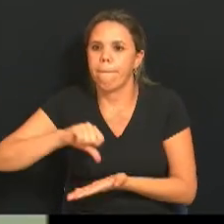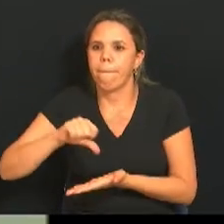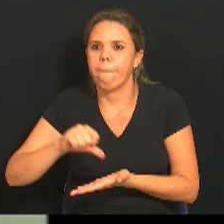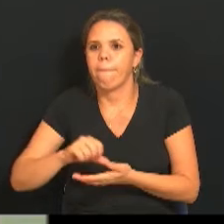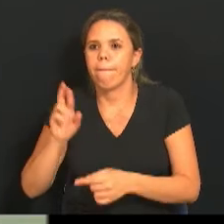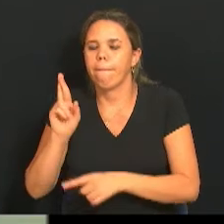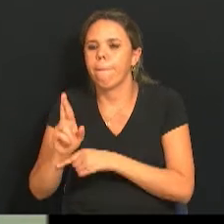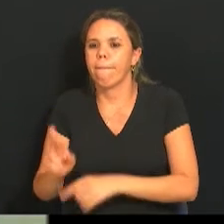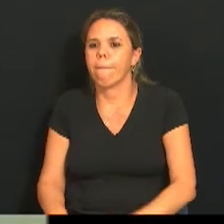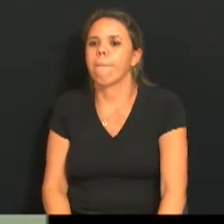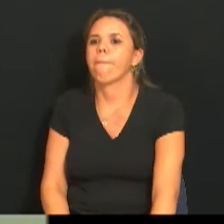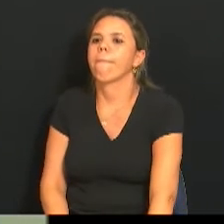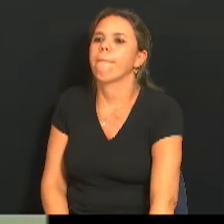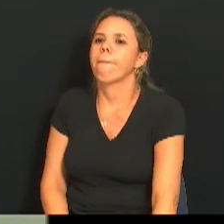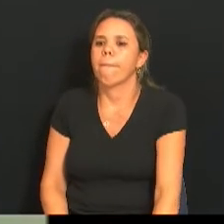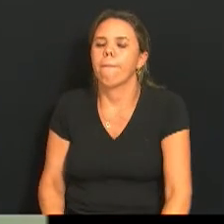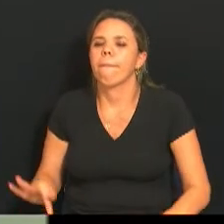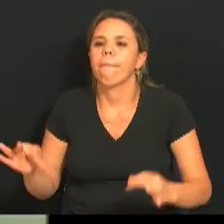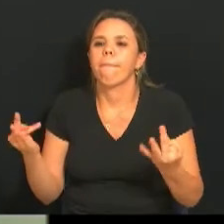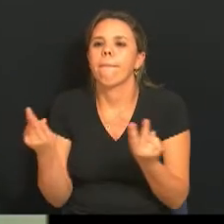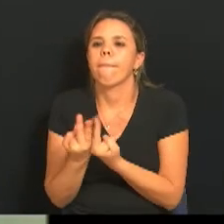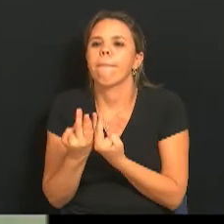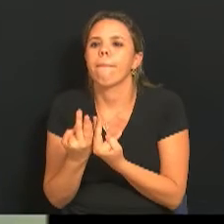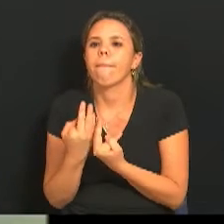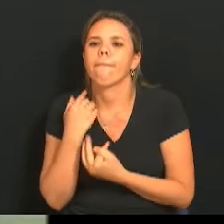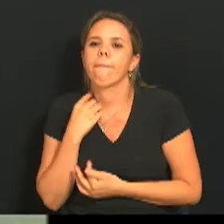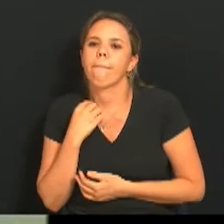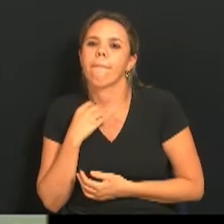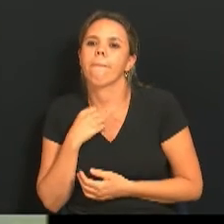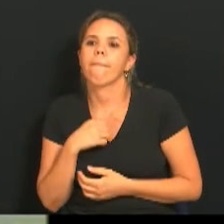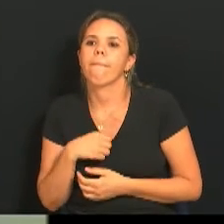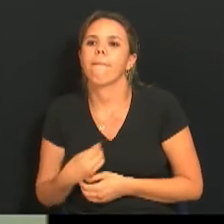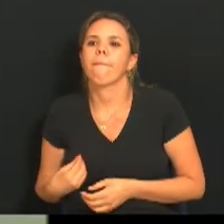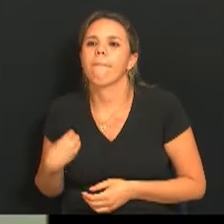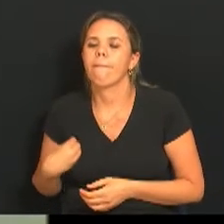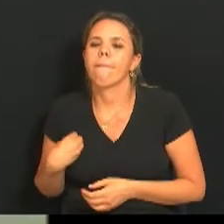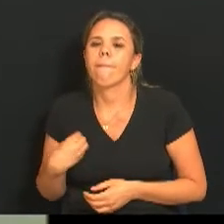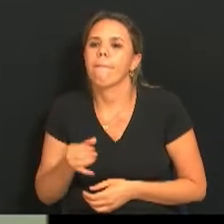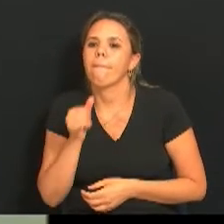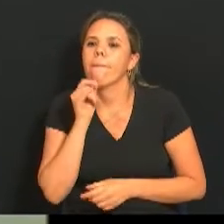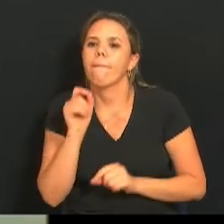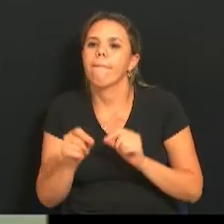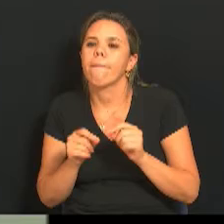referência, seja familiar ou de residência, mas que seja de uma maneira